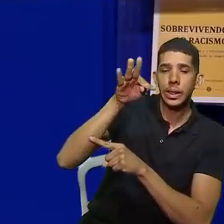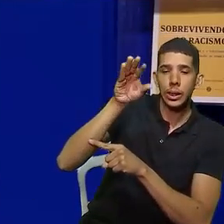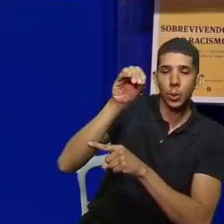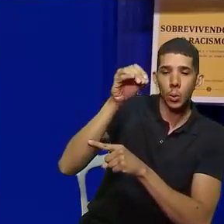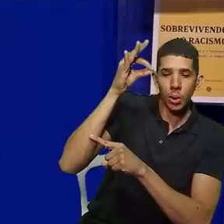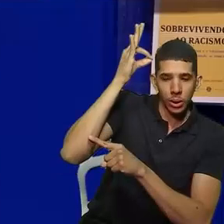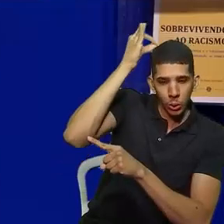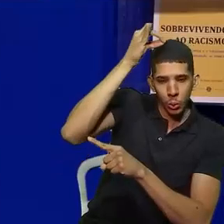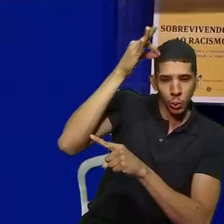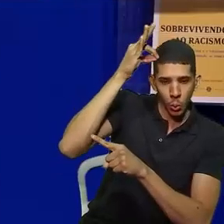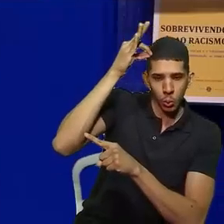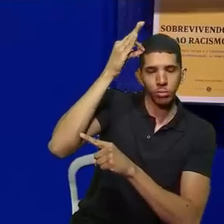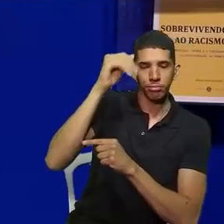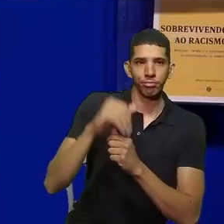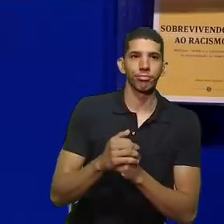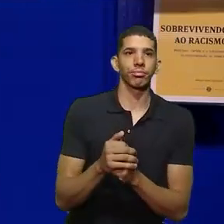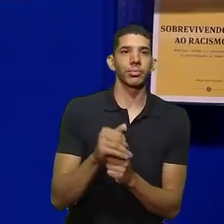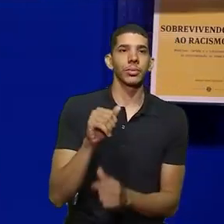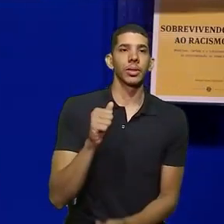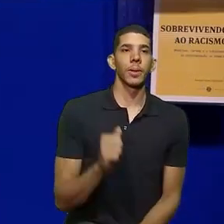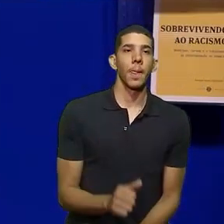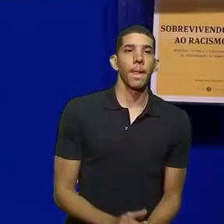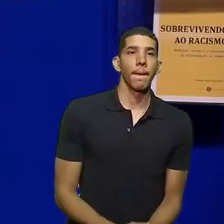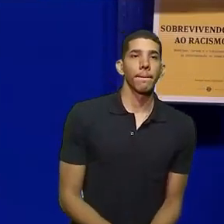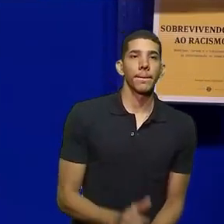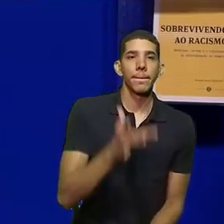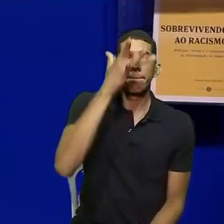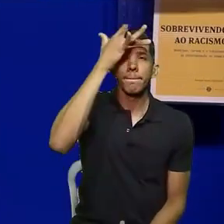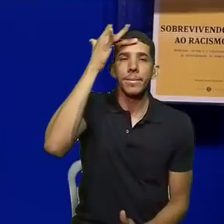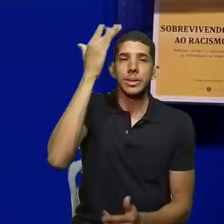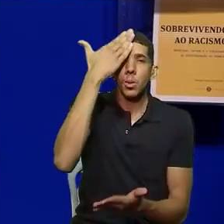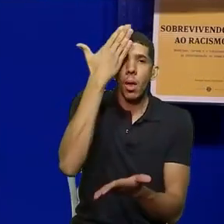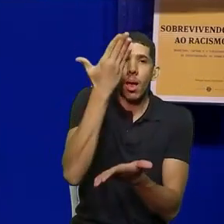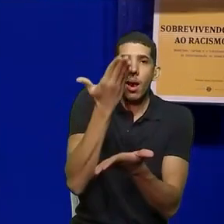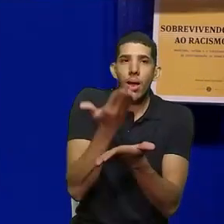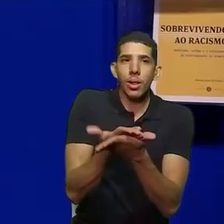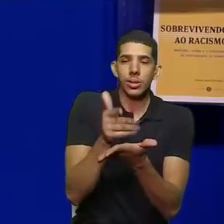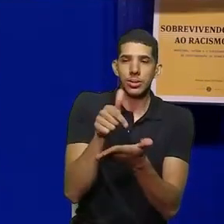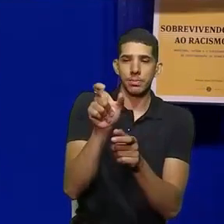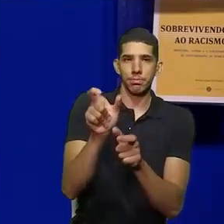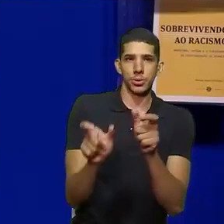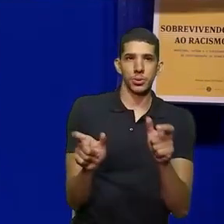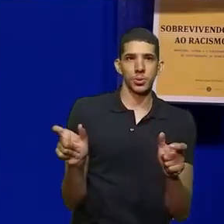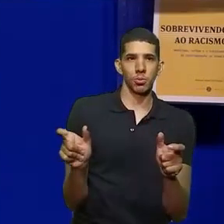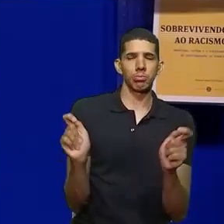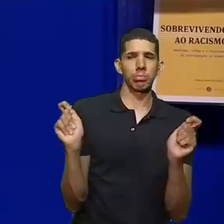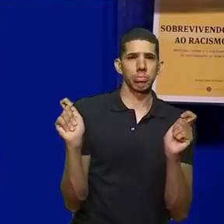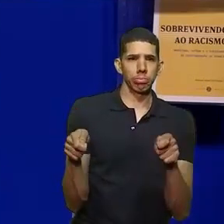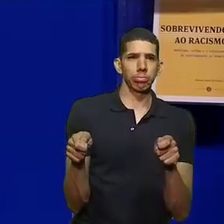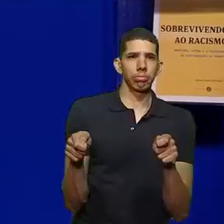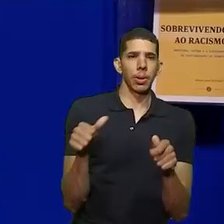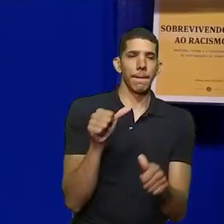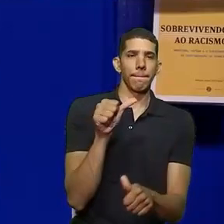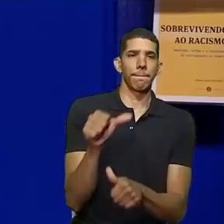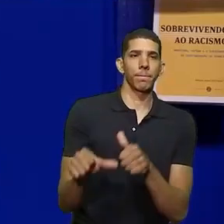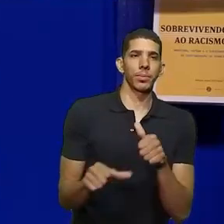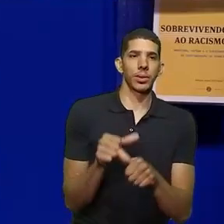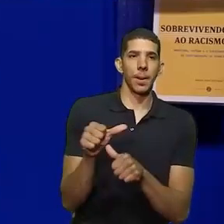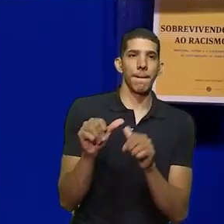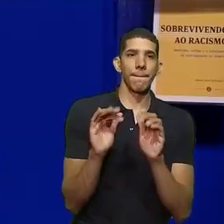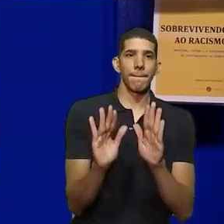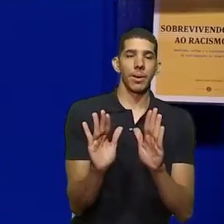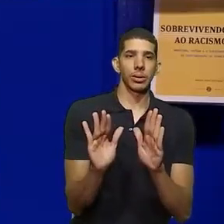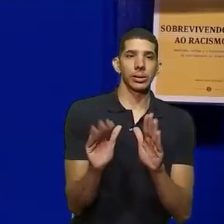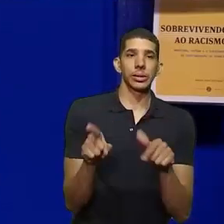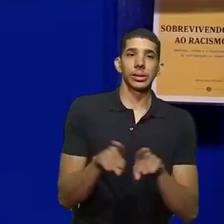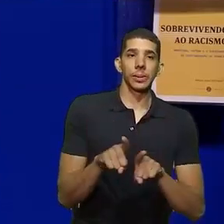palavras, pois somos dessas pessoas que acreditam que as palavras podem fazer coisas com a gente, mas que também podemos